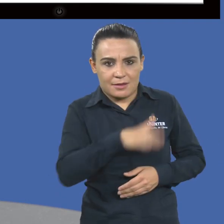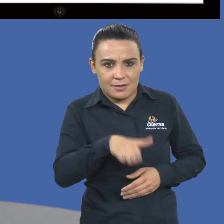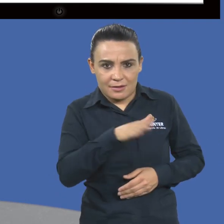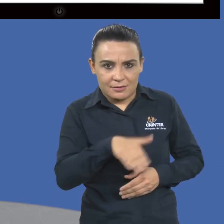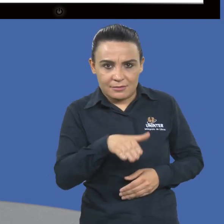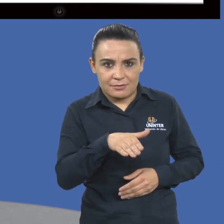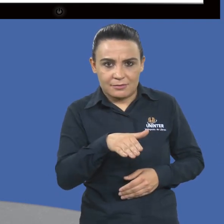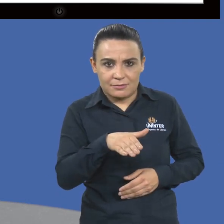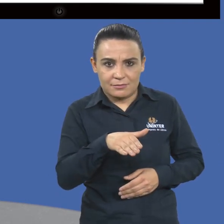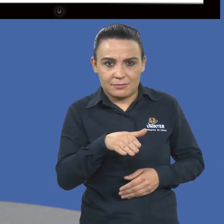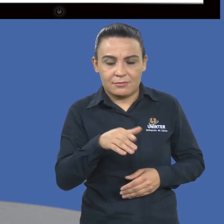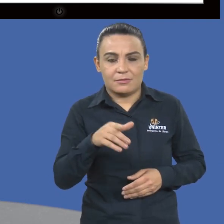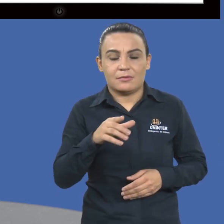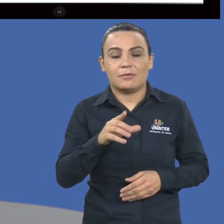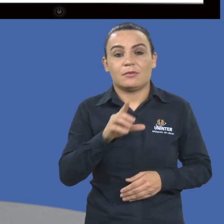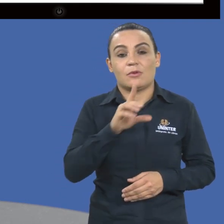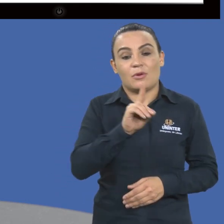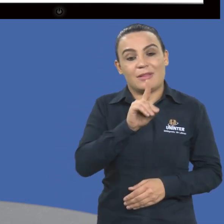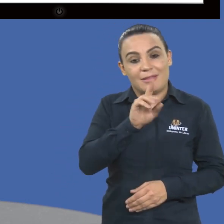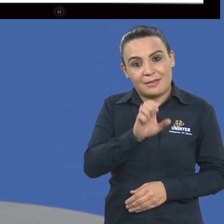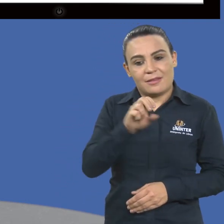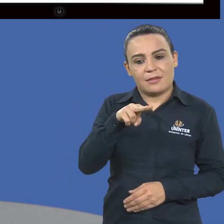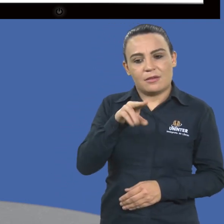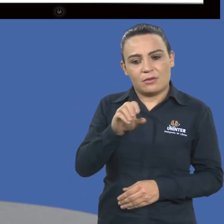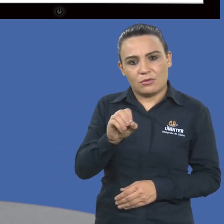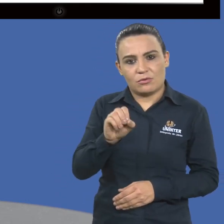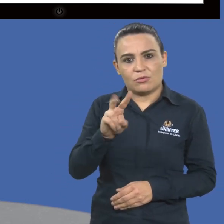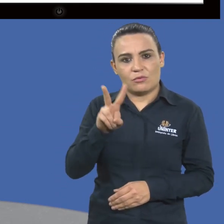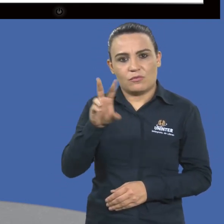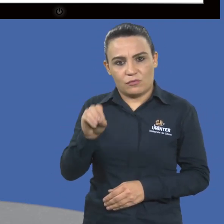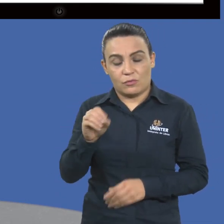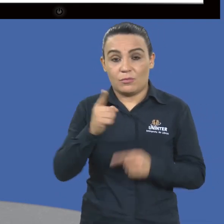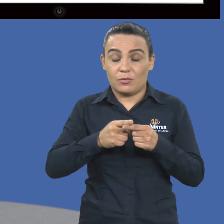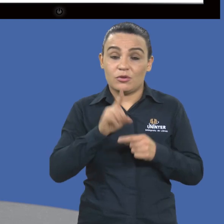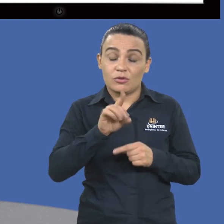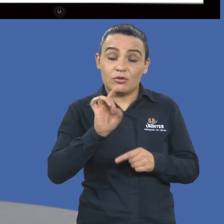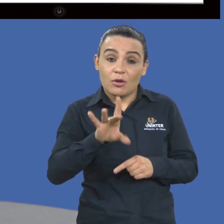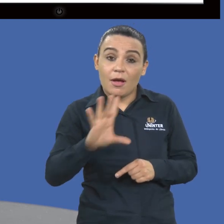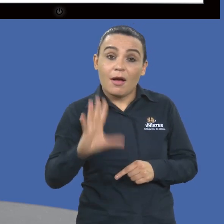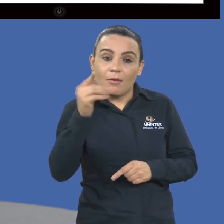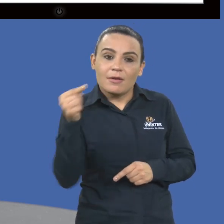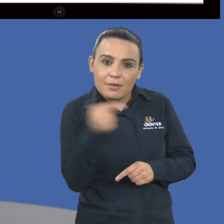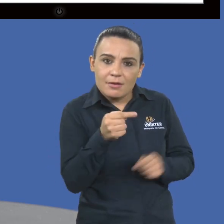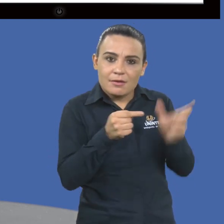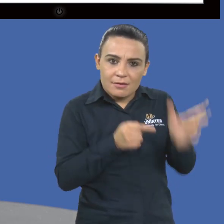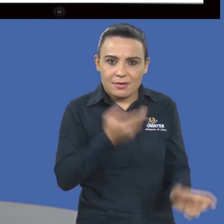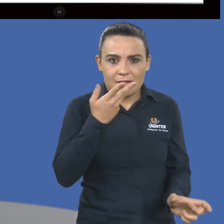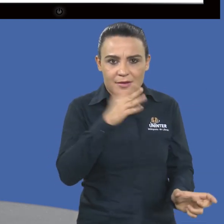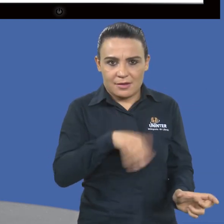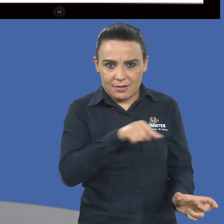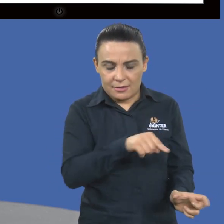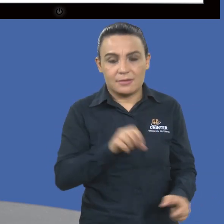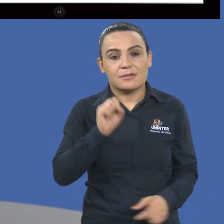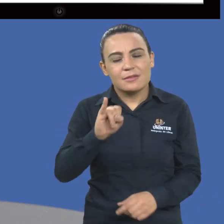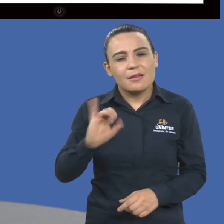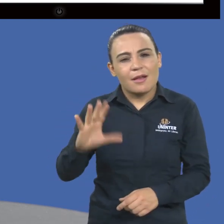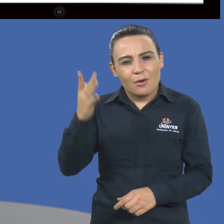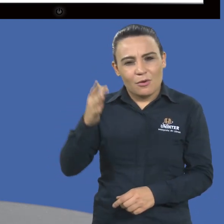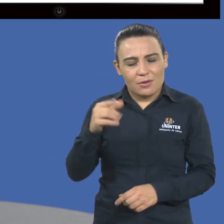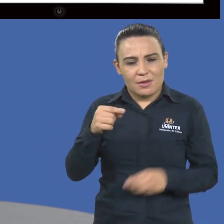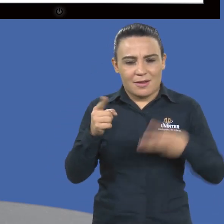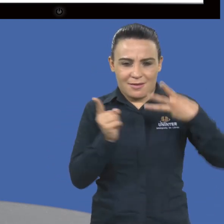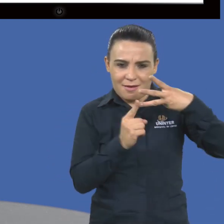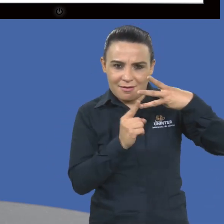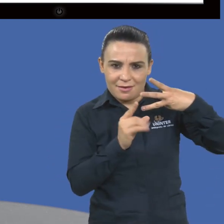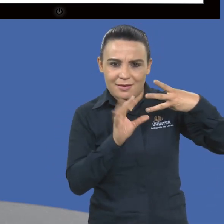criança. Por isso que é uma mutação de novo. E 50% dos casos que